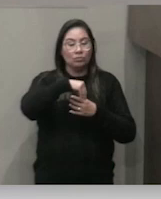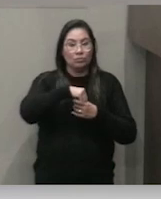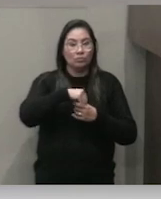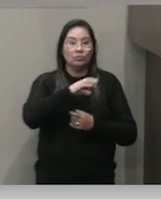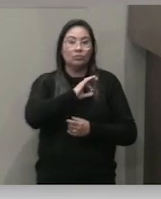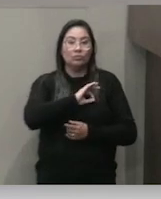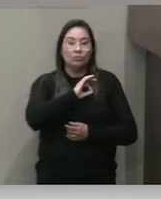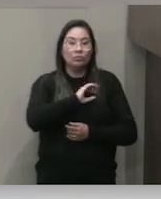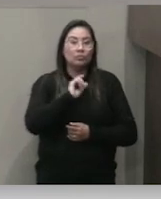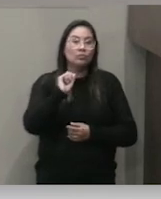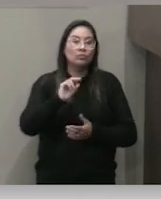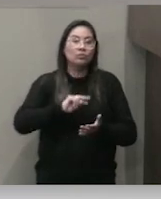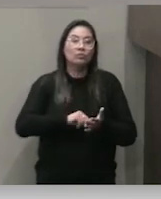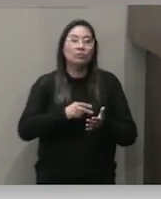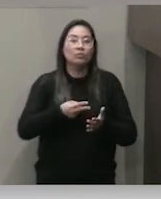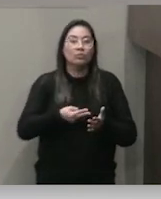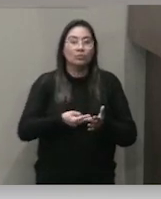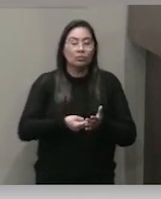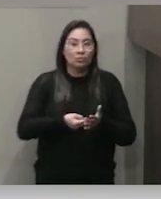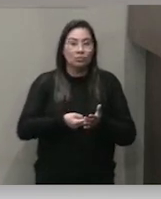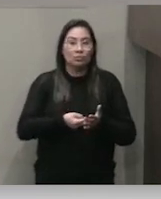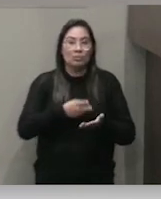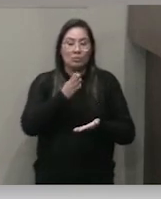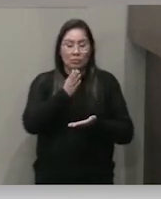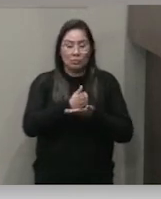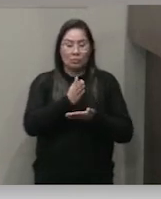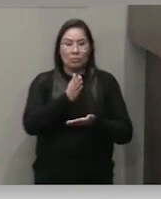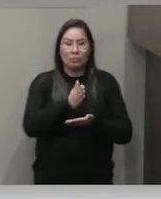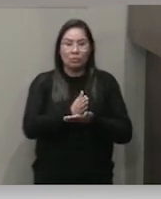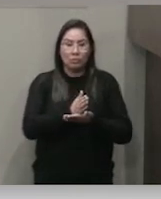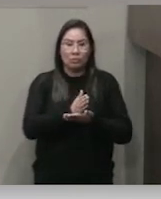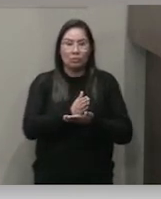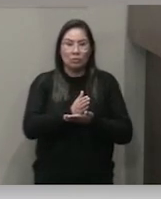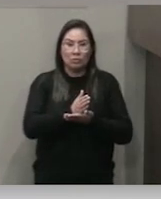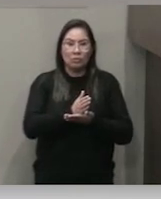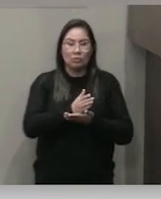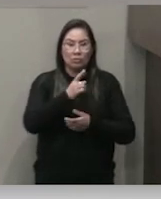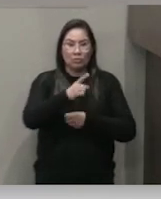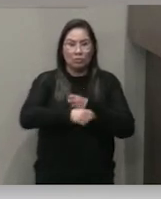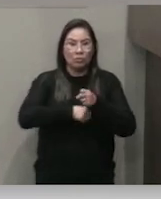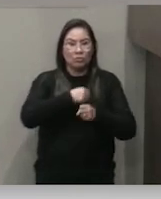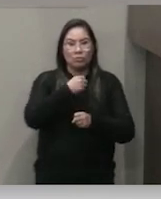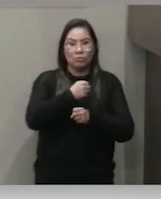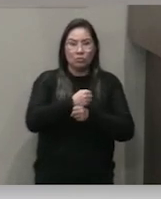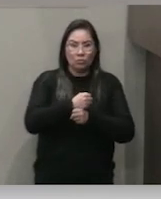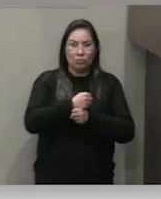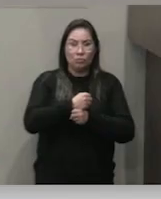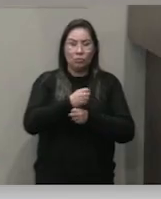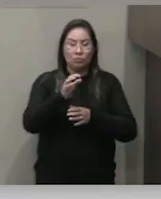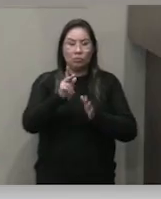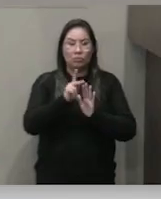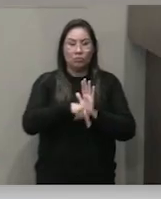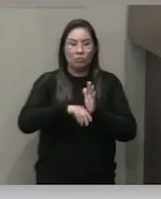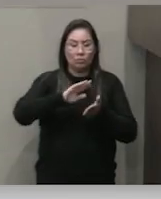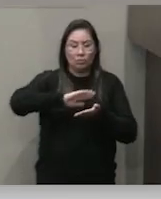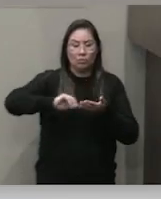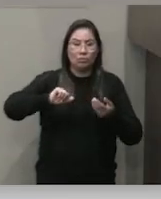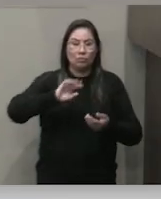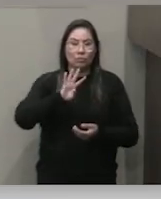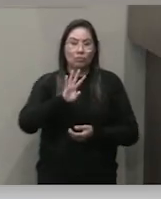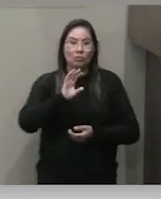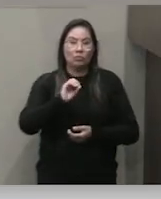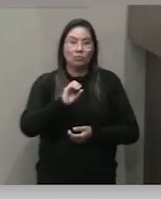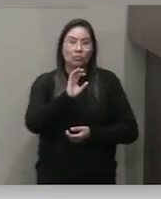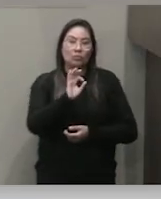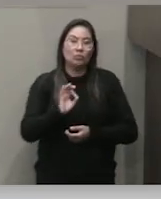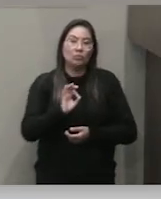que significa, na metade do ano, vir um projeto desta natureza, retirando